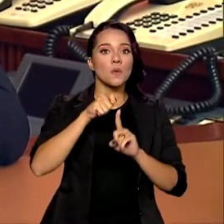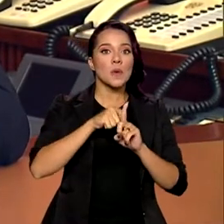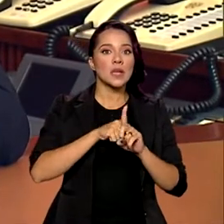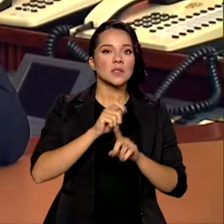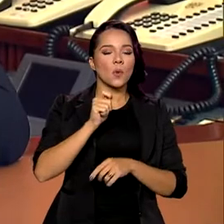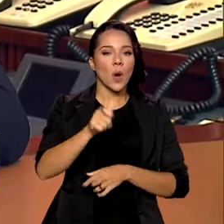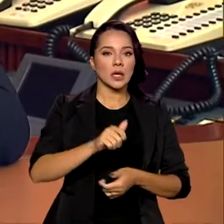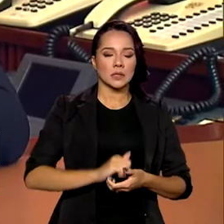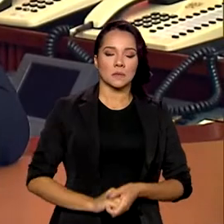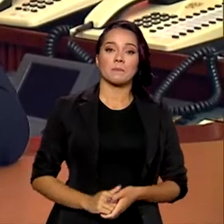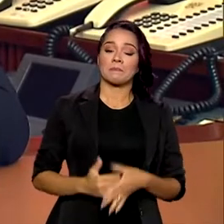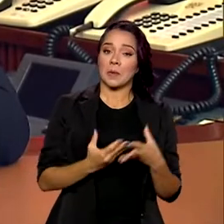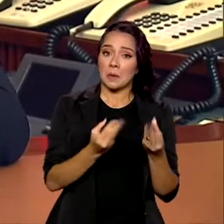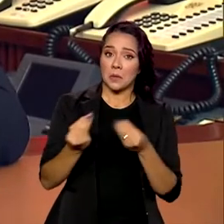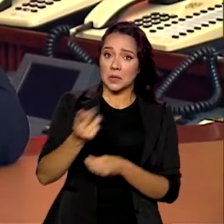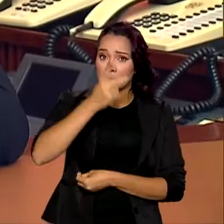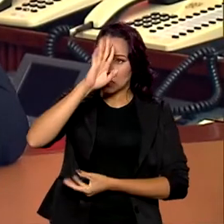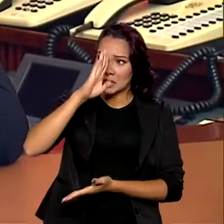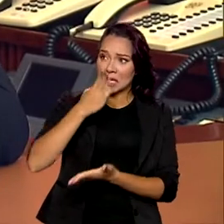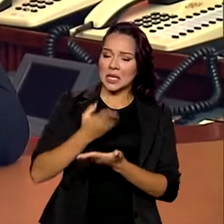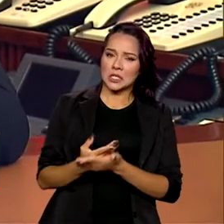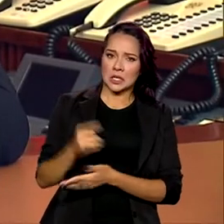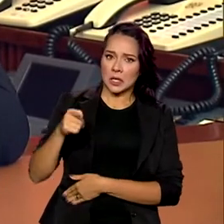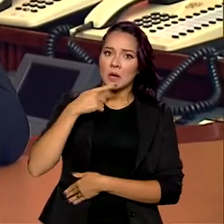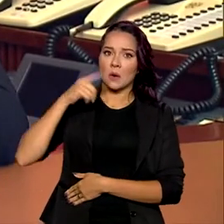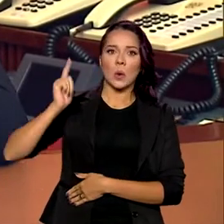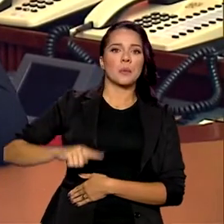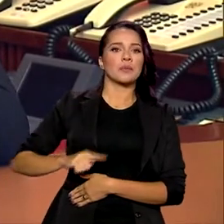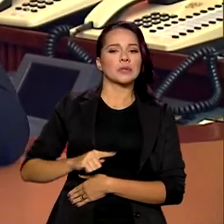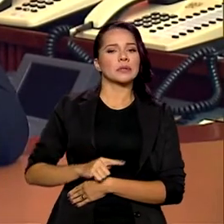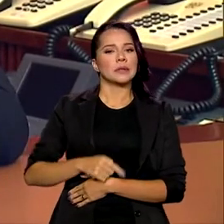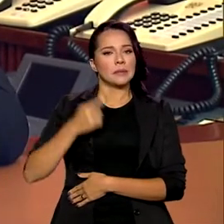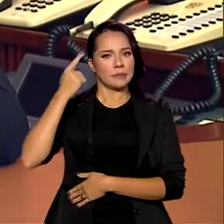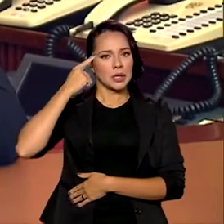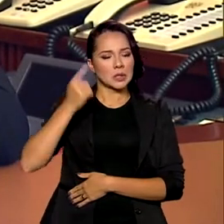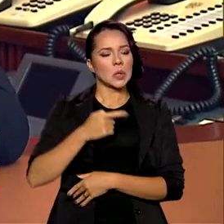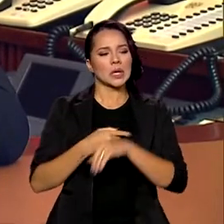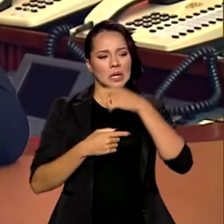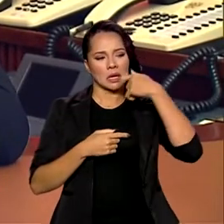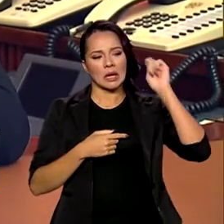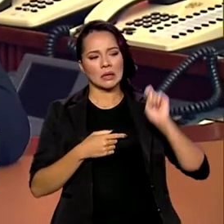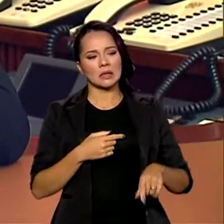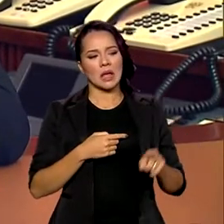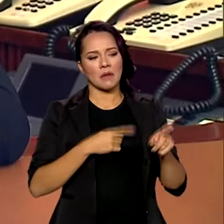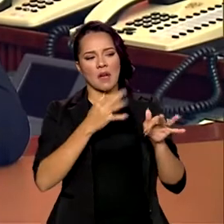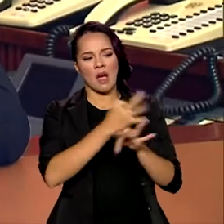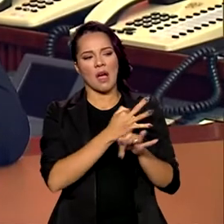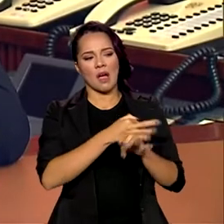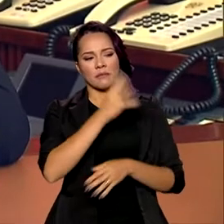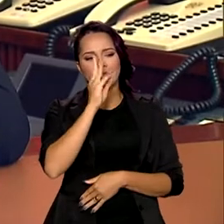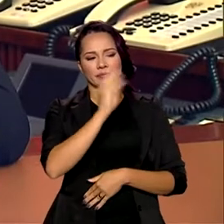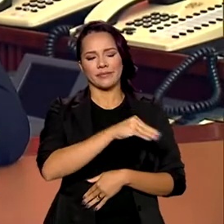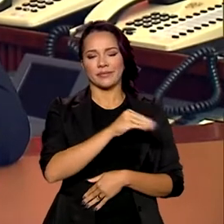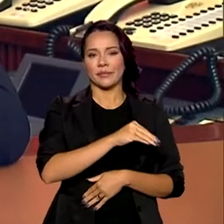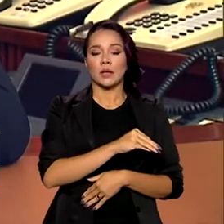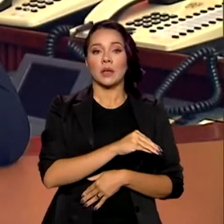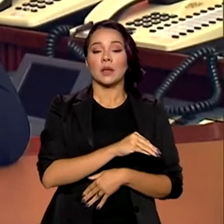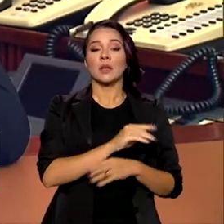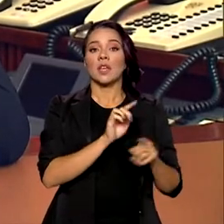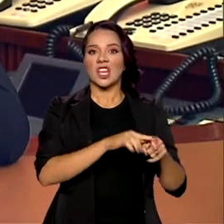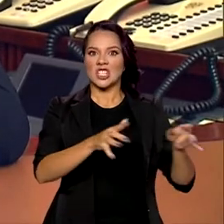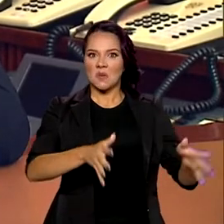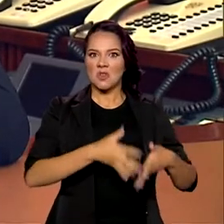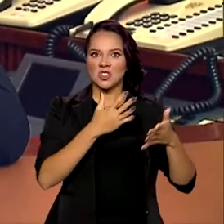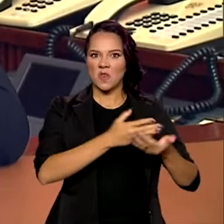Muitos observadores acreditam que o Kremlin subestimou a capacidade de resistência dos ucranianos, motivados